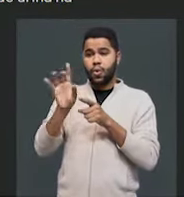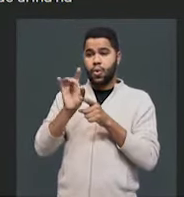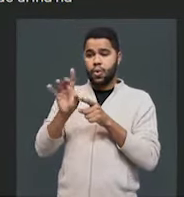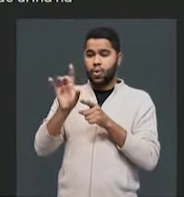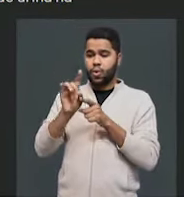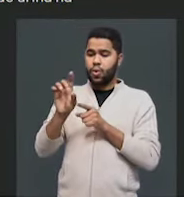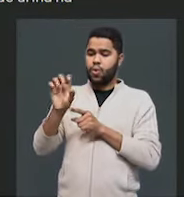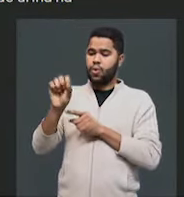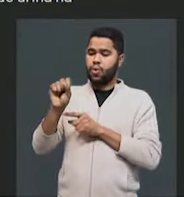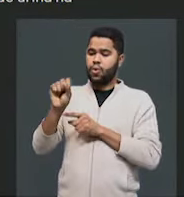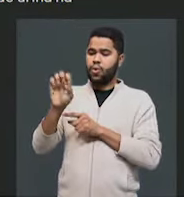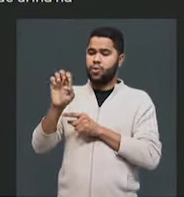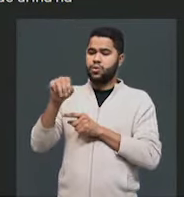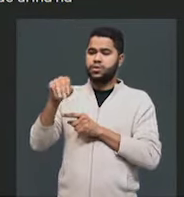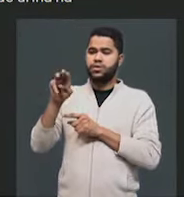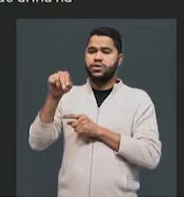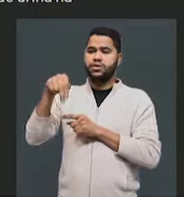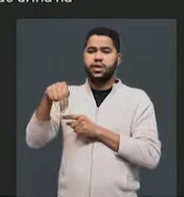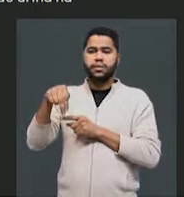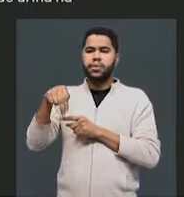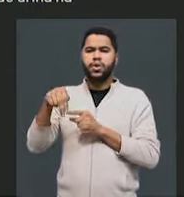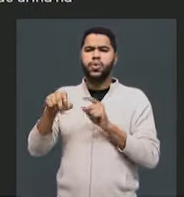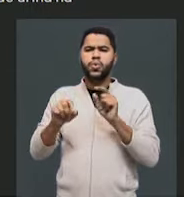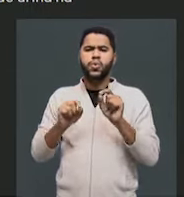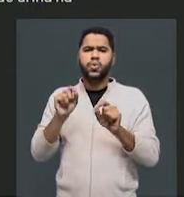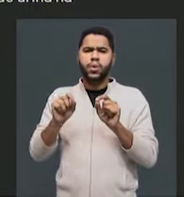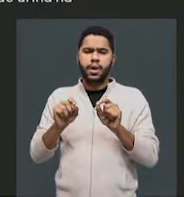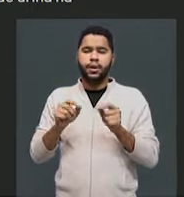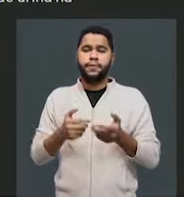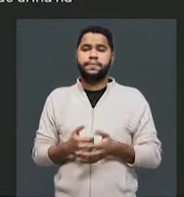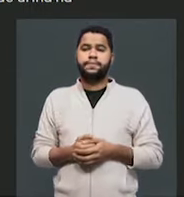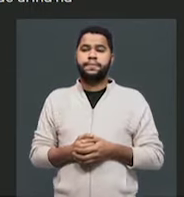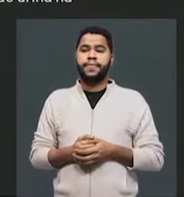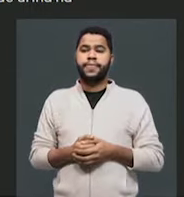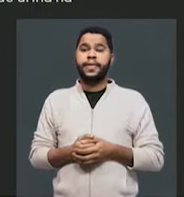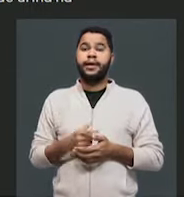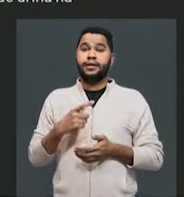o que é o sêmen? O sêmen tem